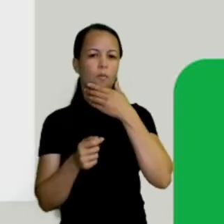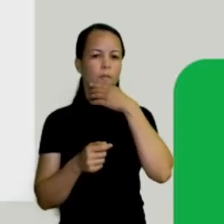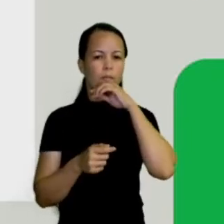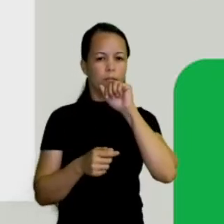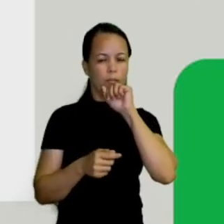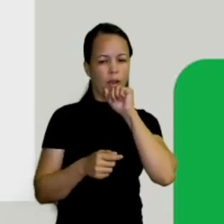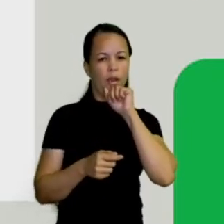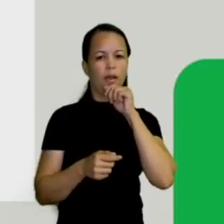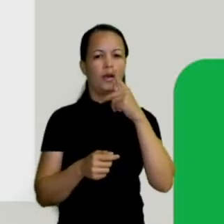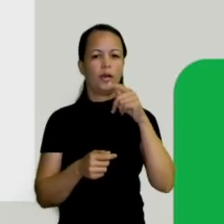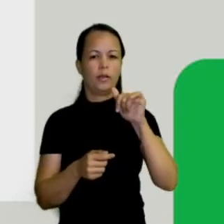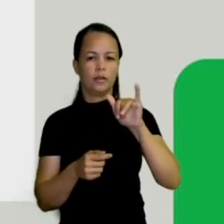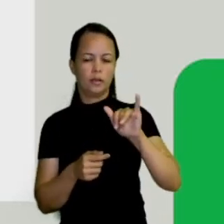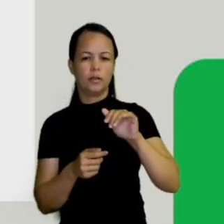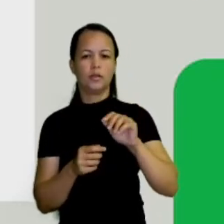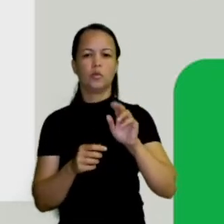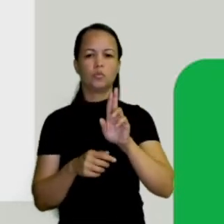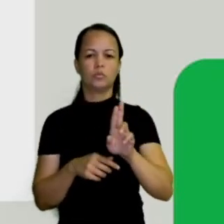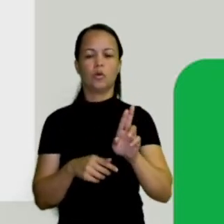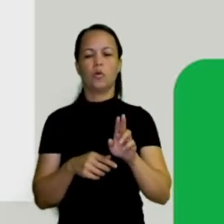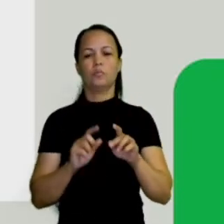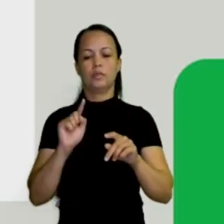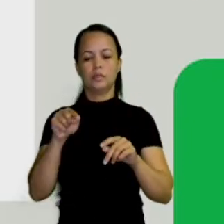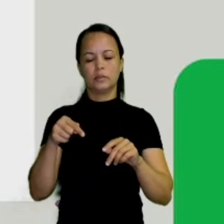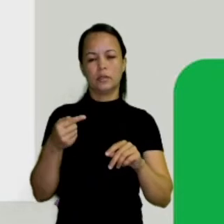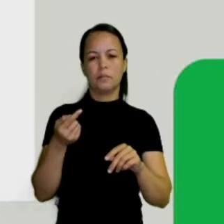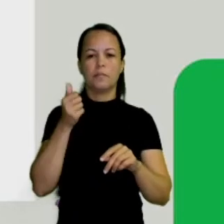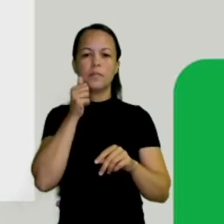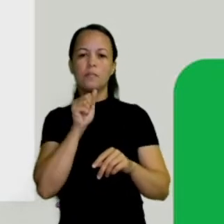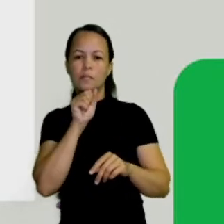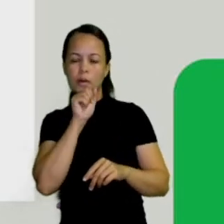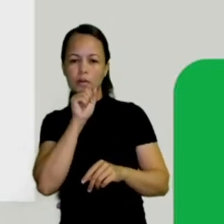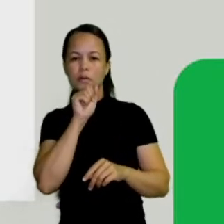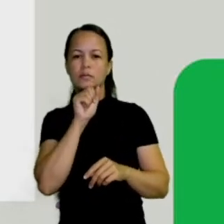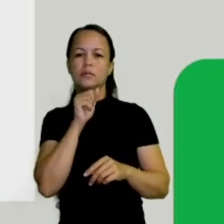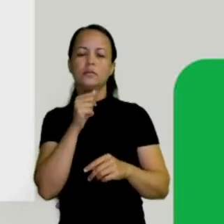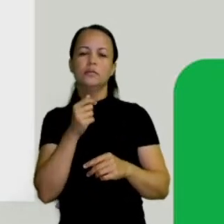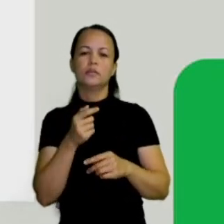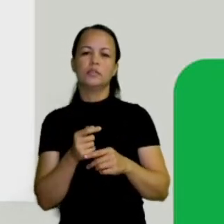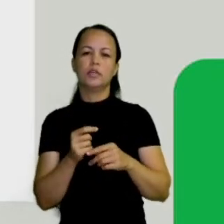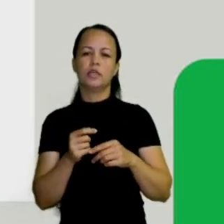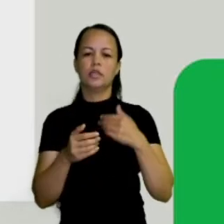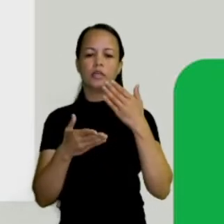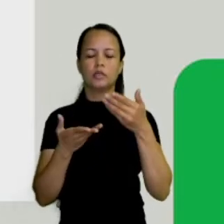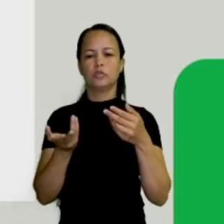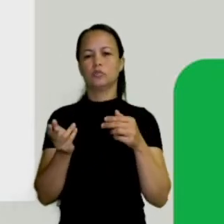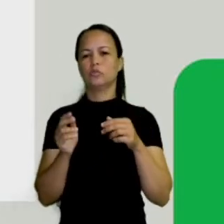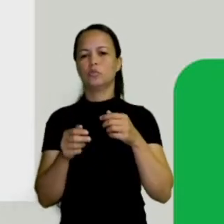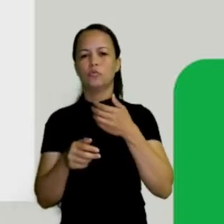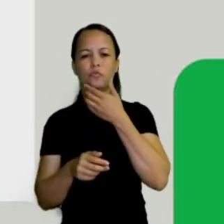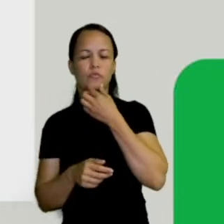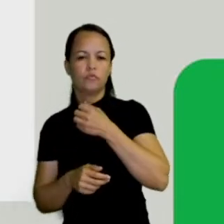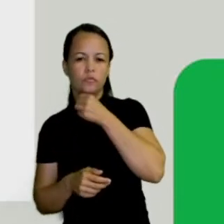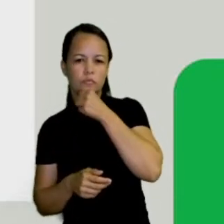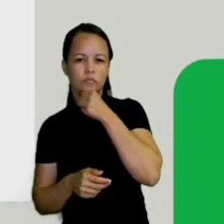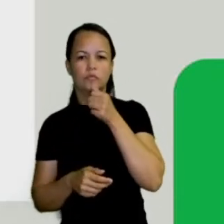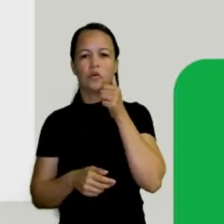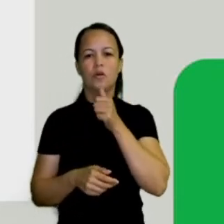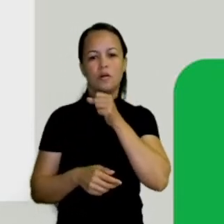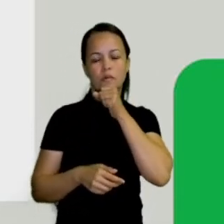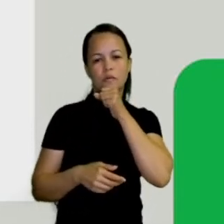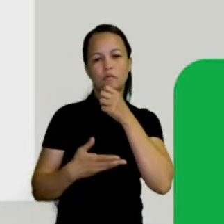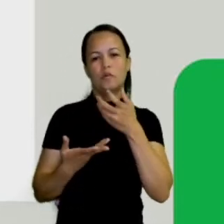ó, nome, aí depois o nome do papai, o nome da mamãe, e aí vem o nome dos avós.